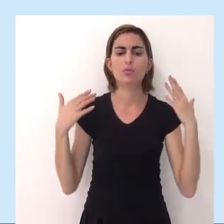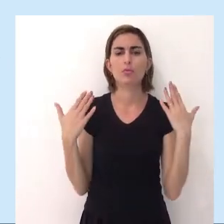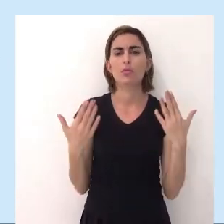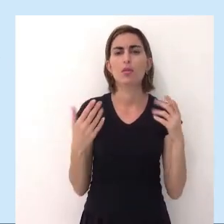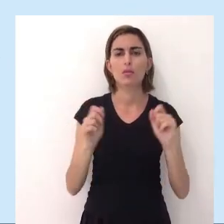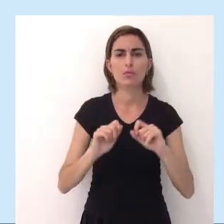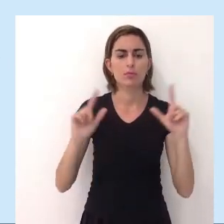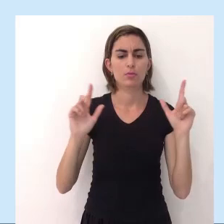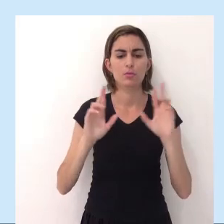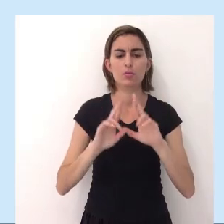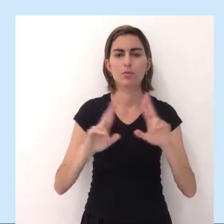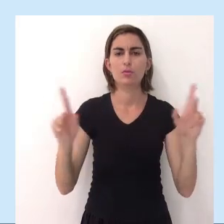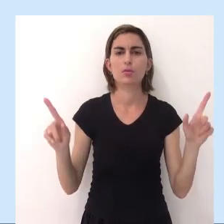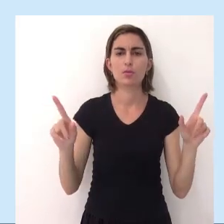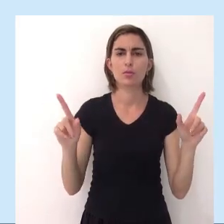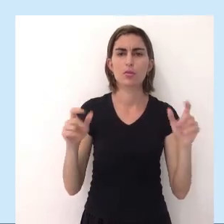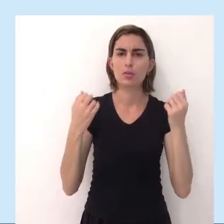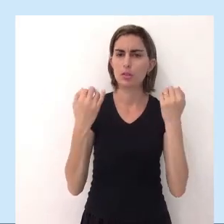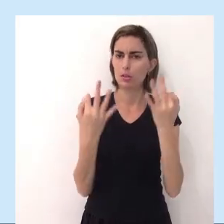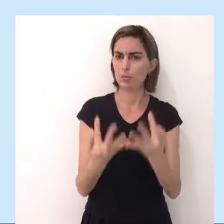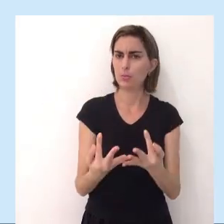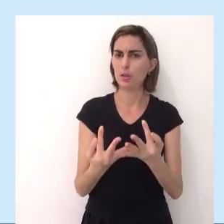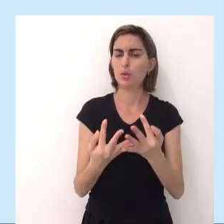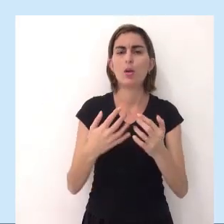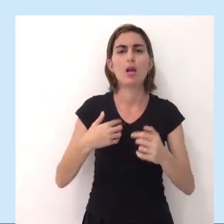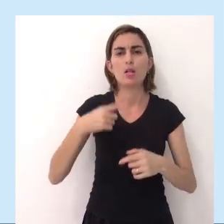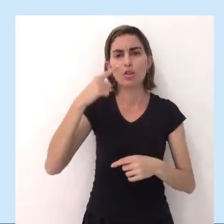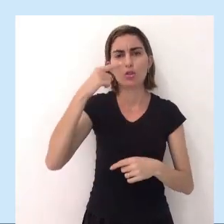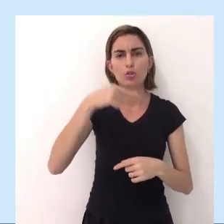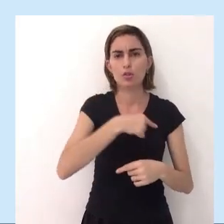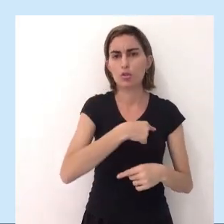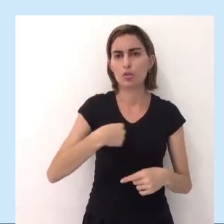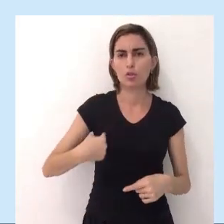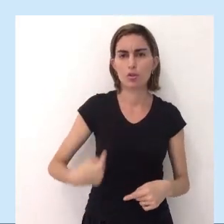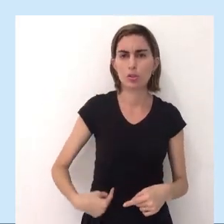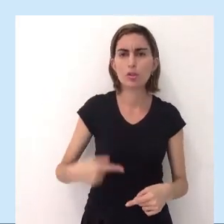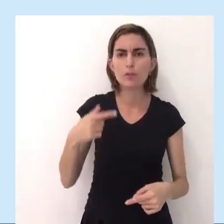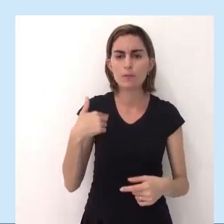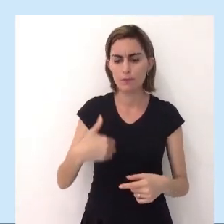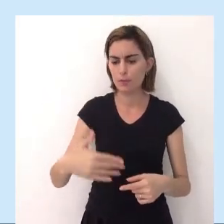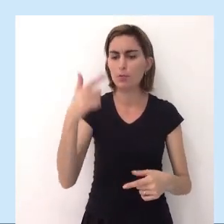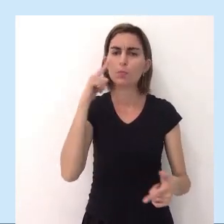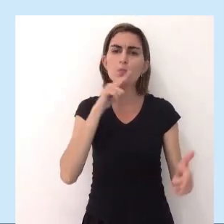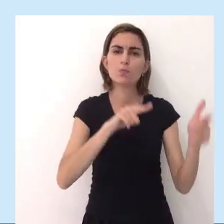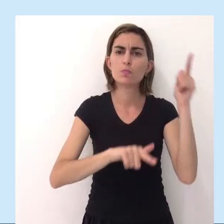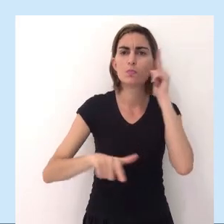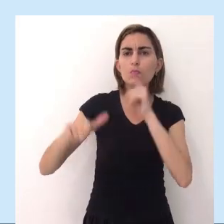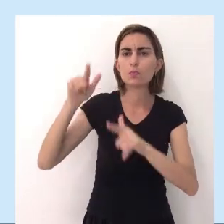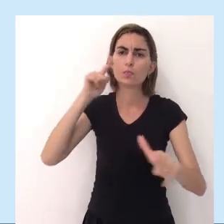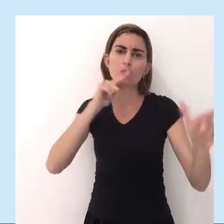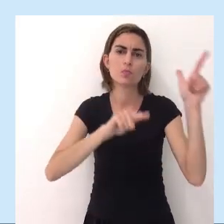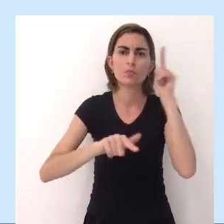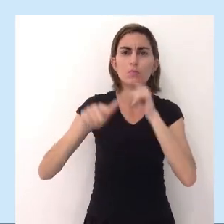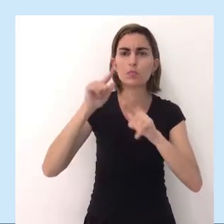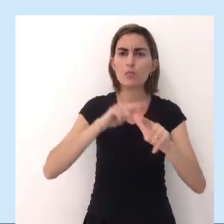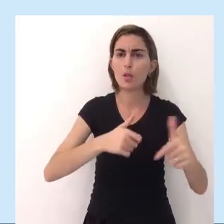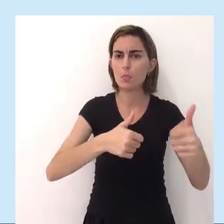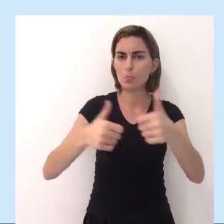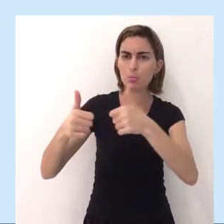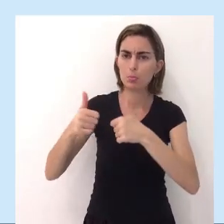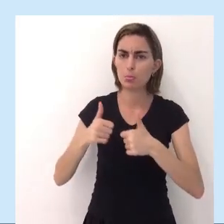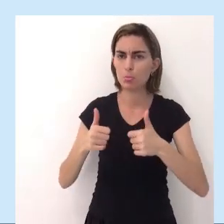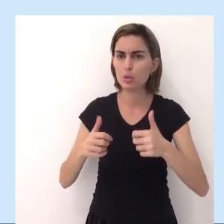uma diferença, né? Que a China, cada vez mais, vem conseguindo alcançar aí